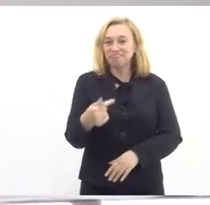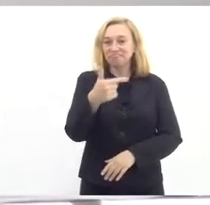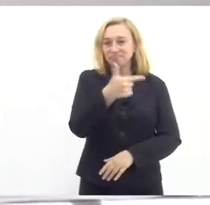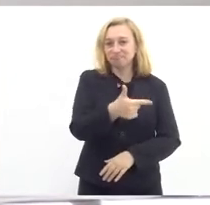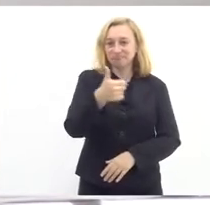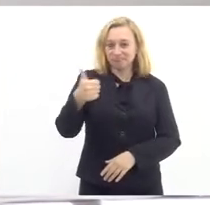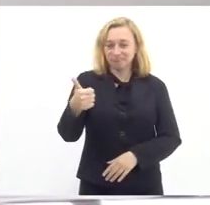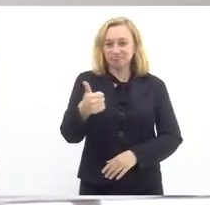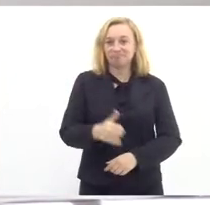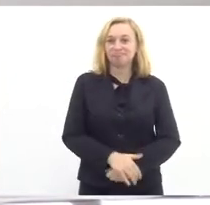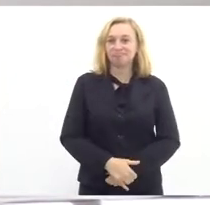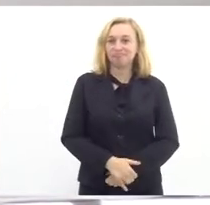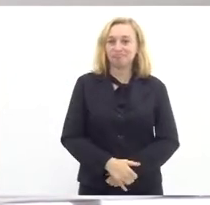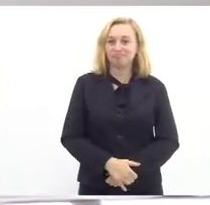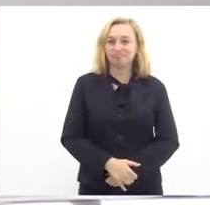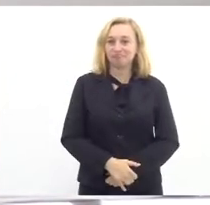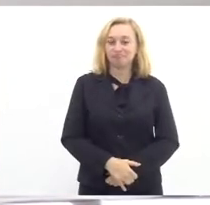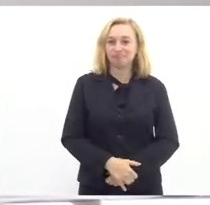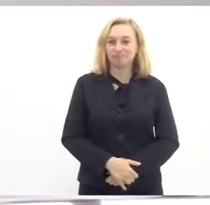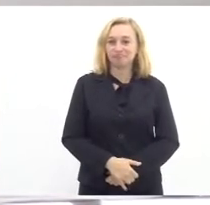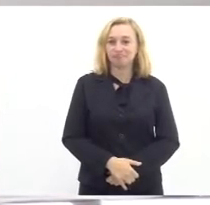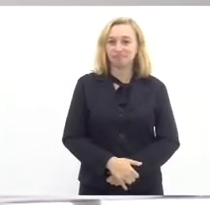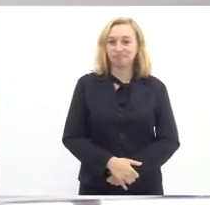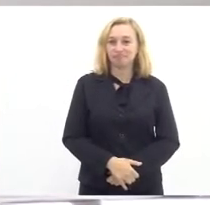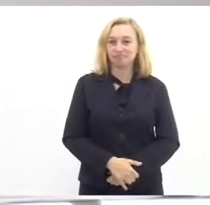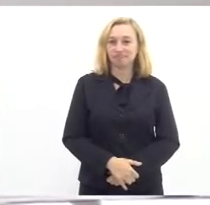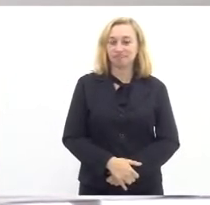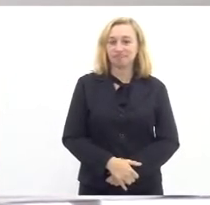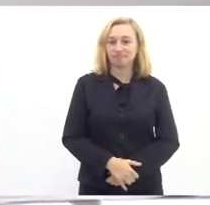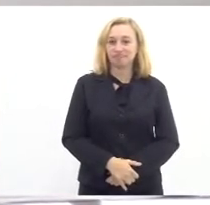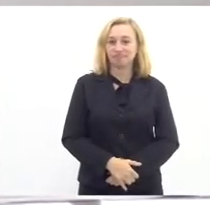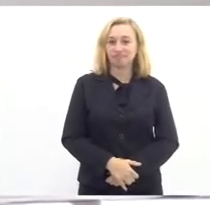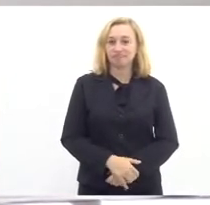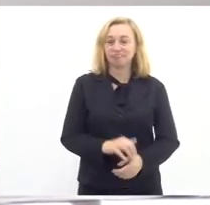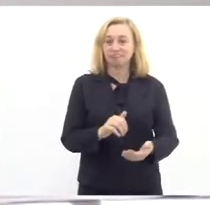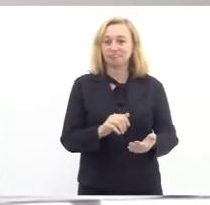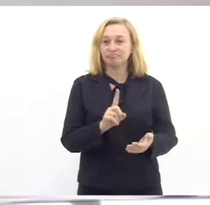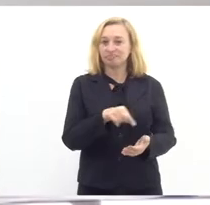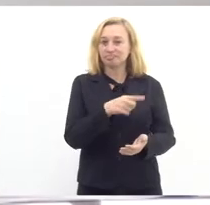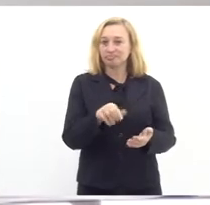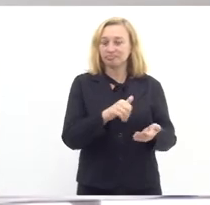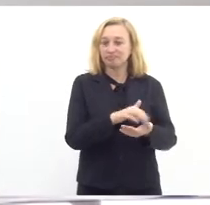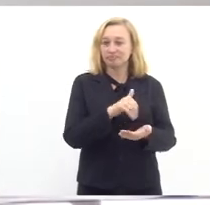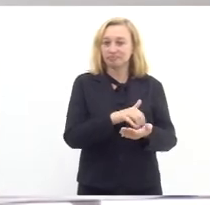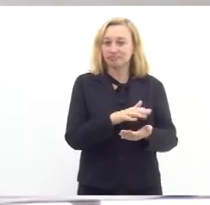21, ela acaba pegando a suspensão de multas dos